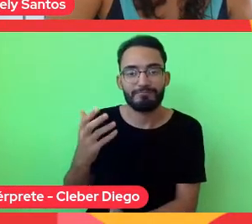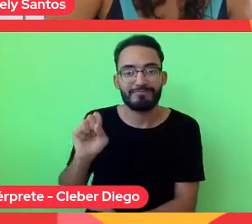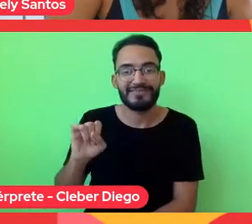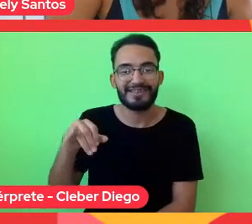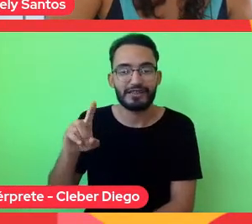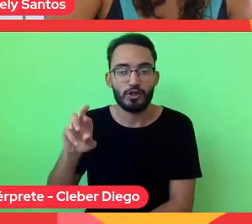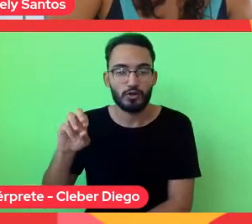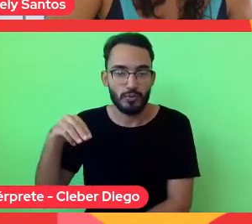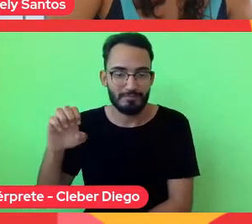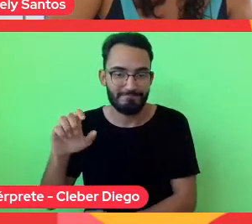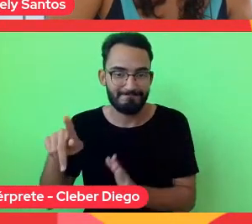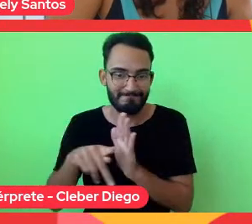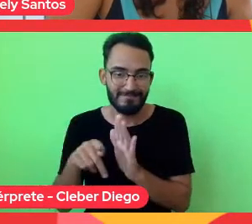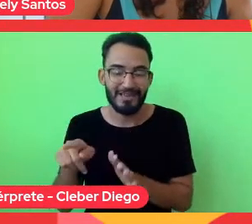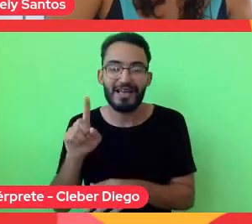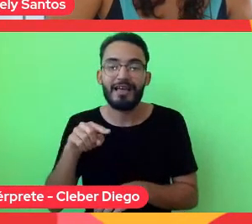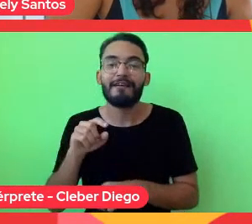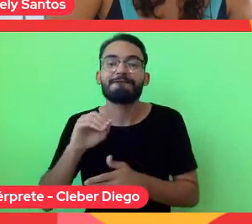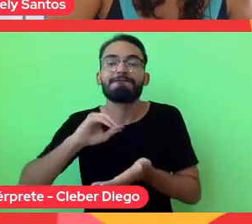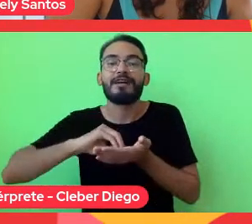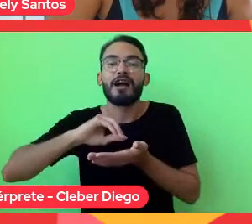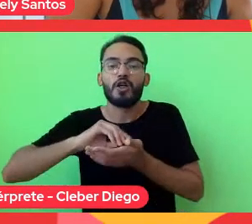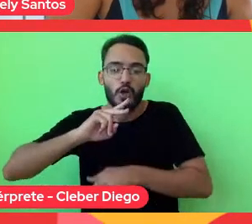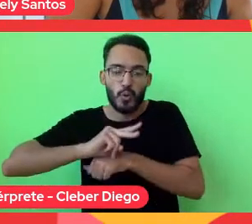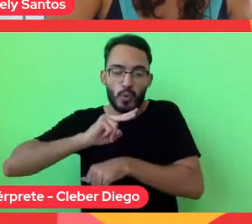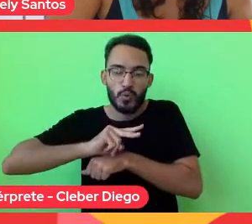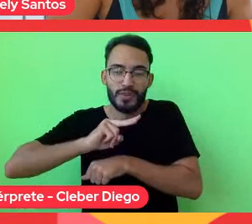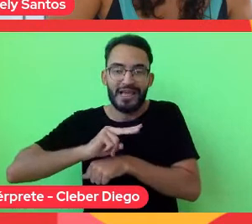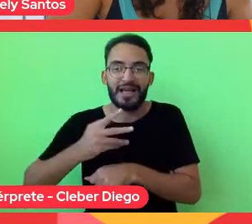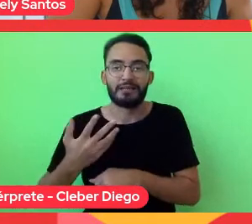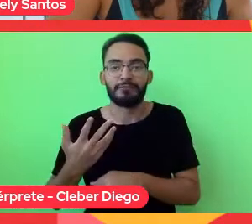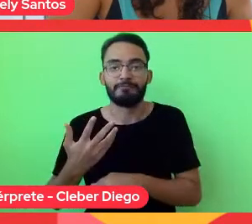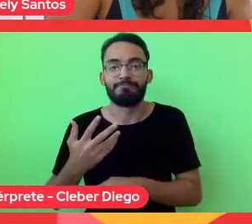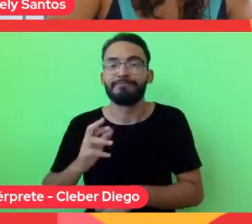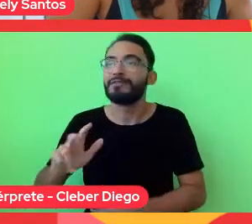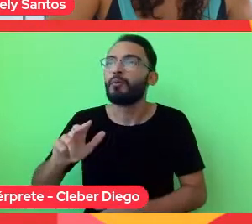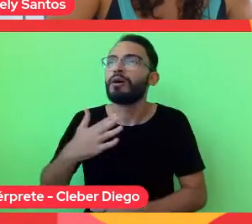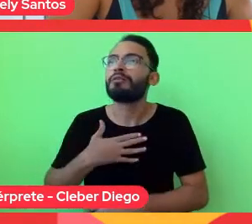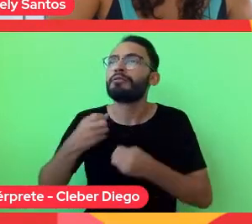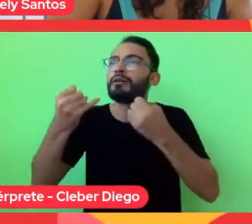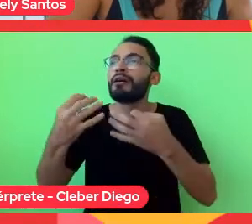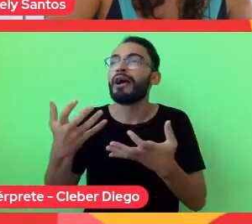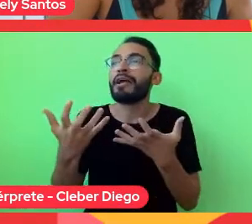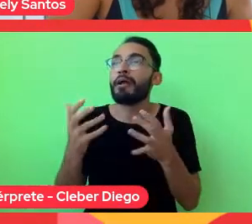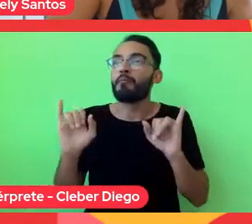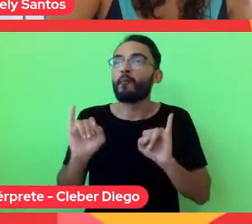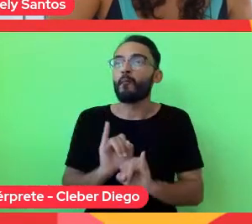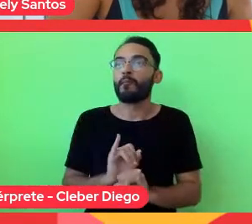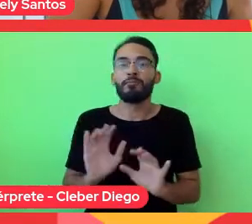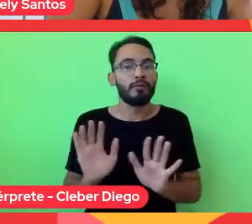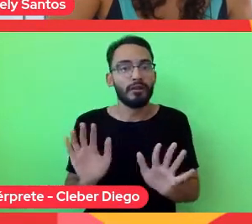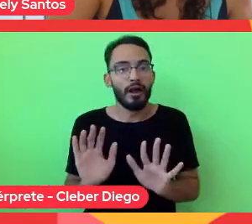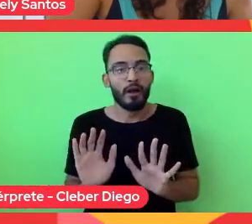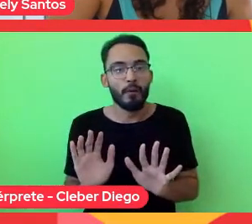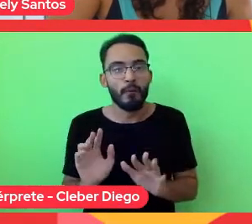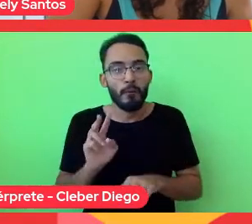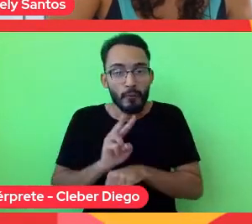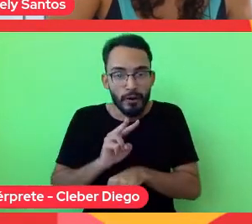a falta do autocuidado, e o autocuidado eu não estou falando de você querer emagrecer, não, é